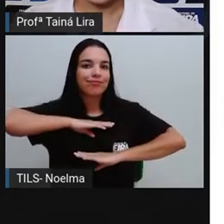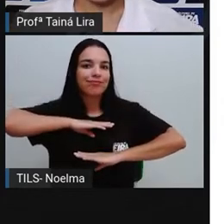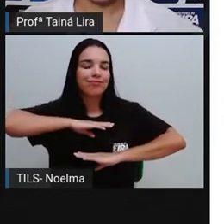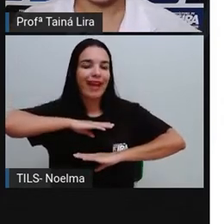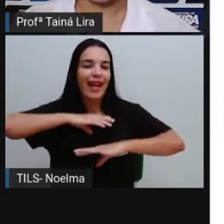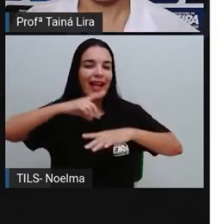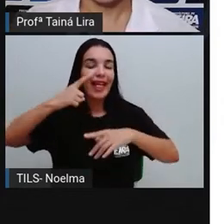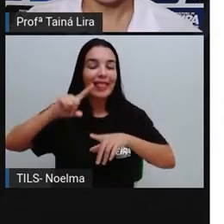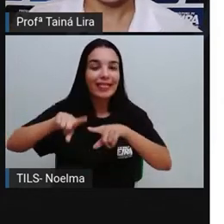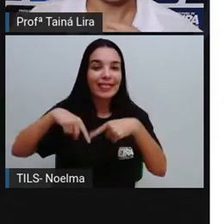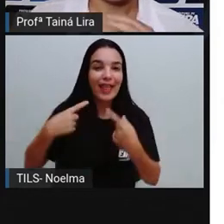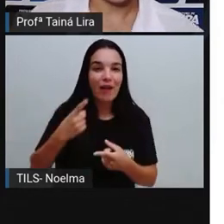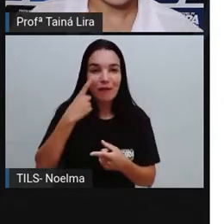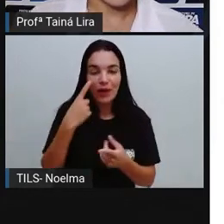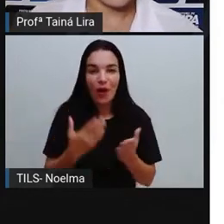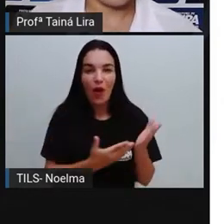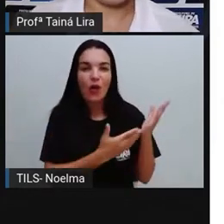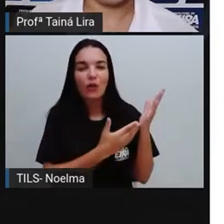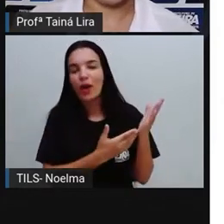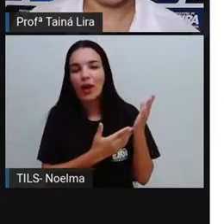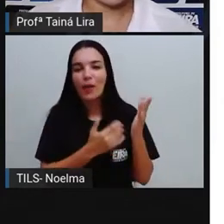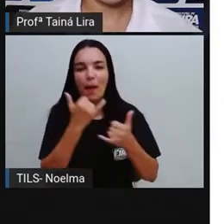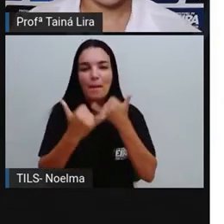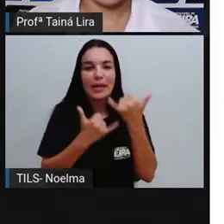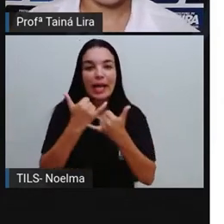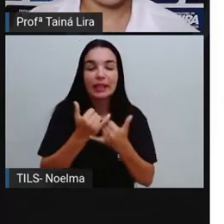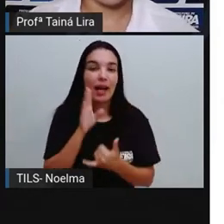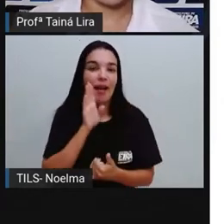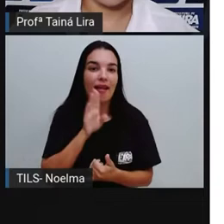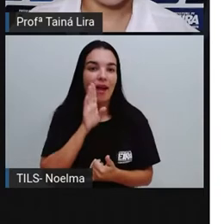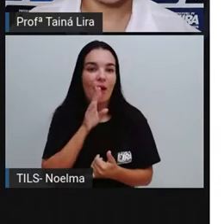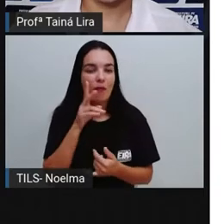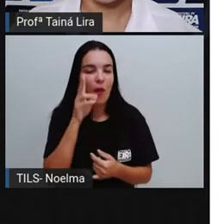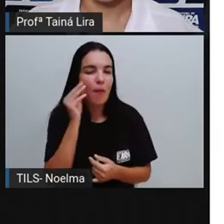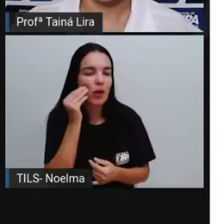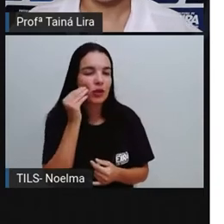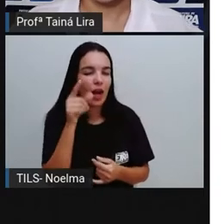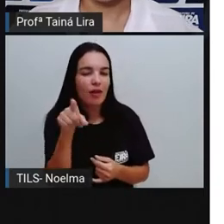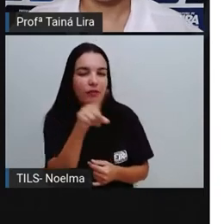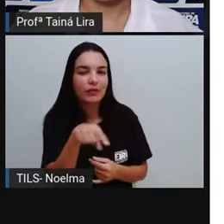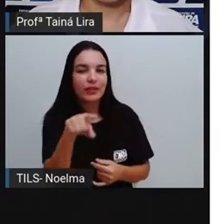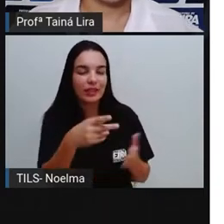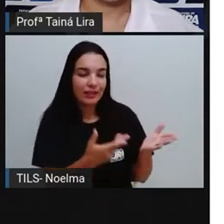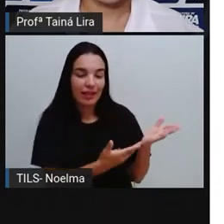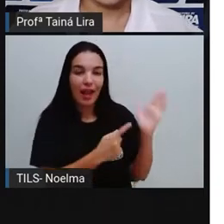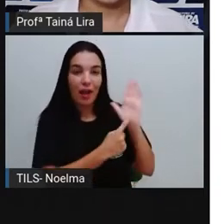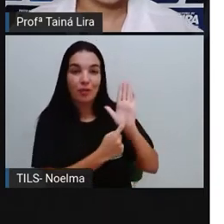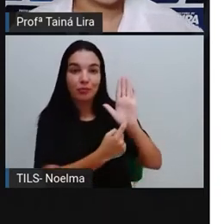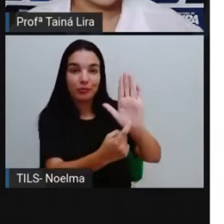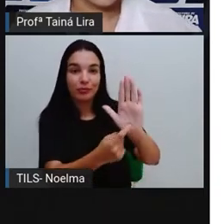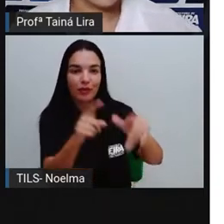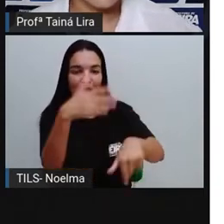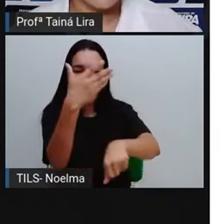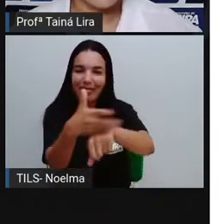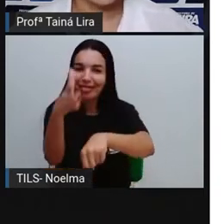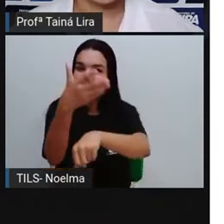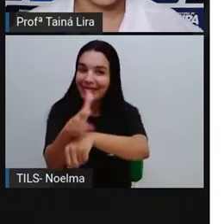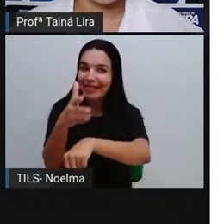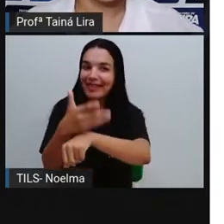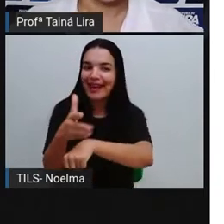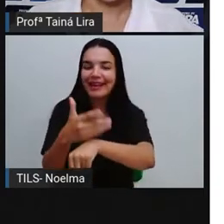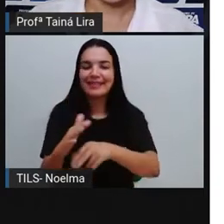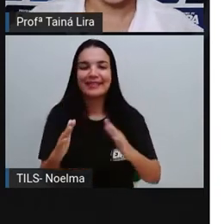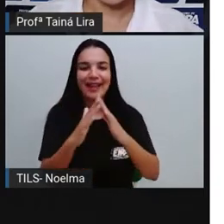E eles fizeram uma dinâmica bem legal. Eu vou passar aqui para vocês, porque a gente pode estar treinando,